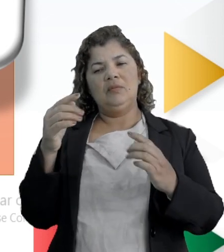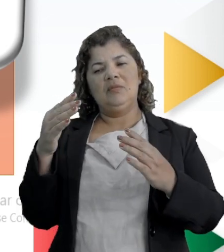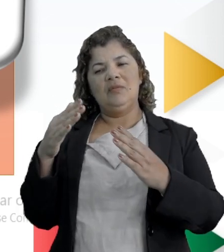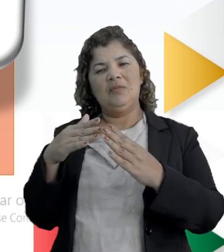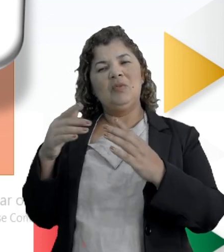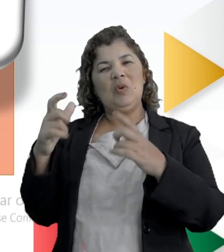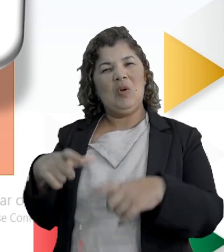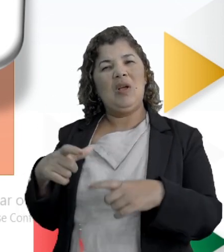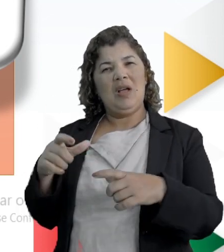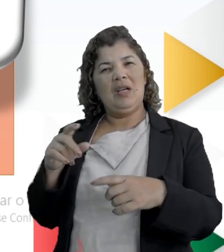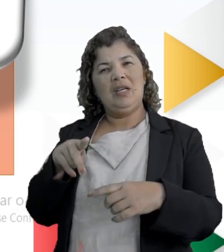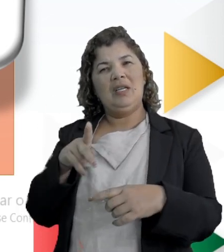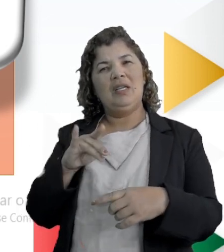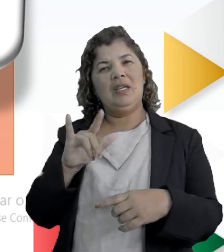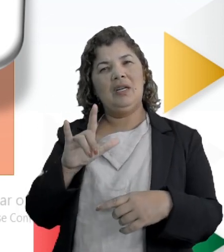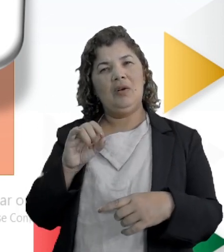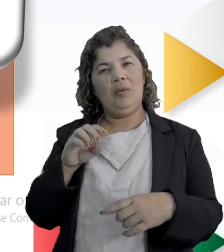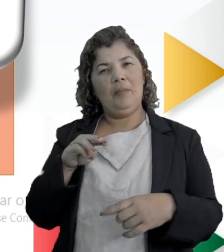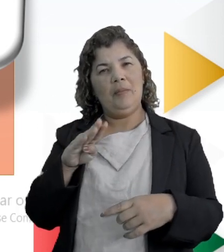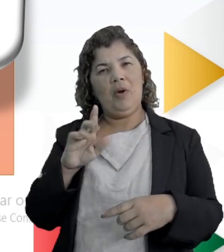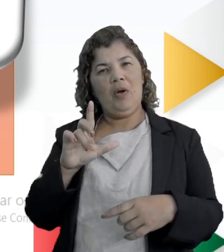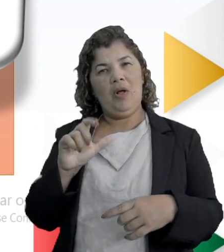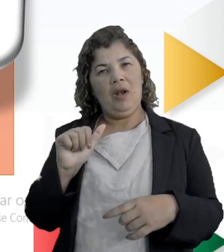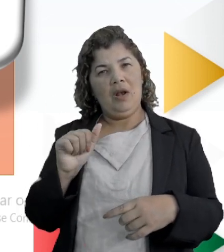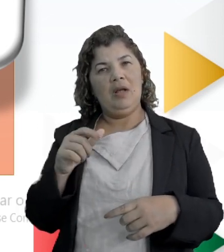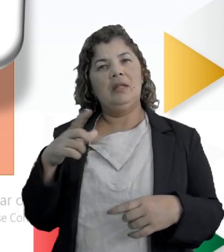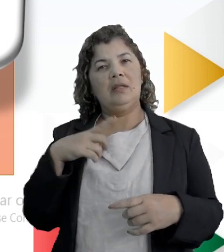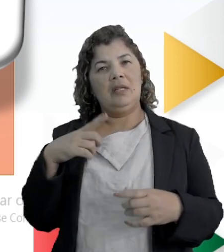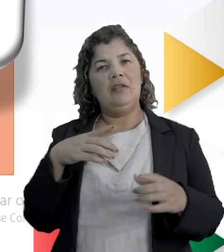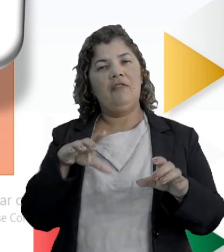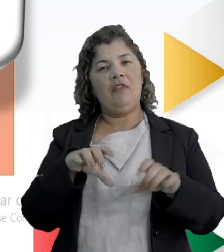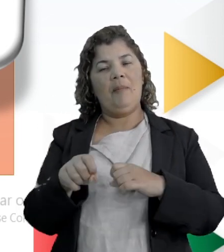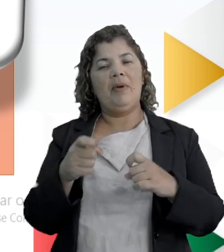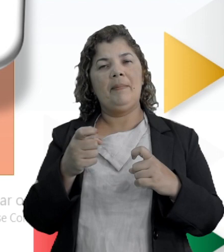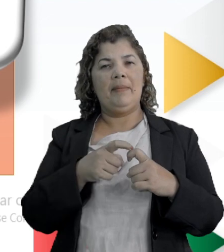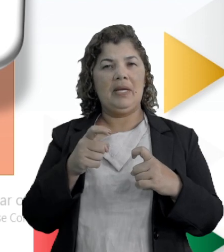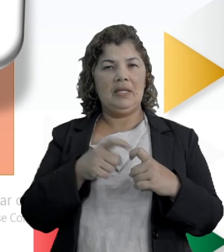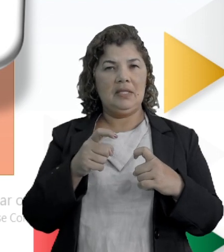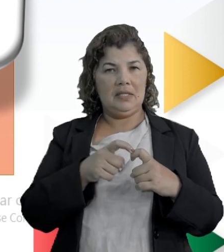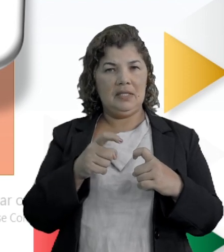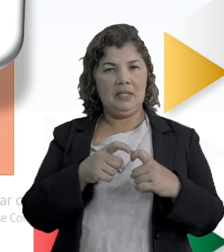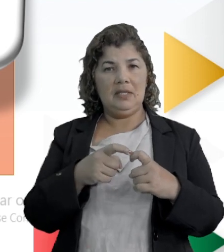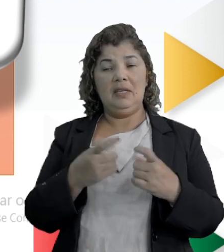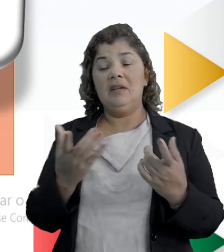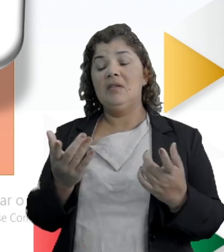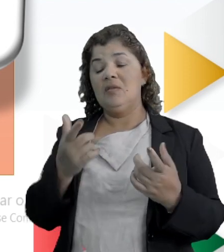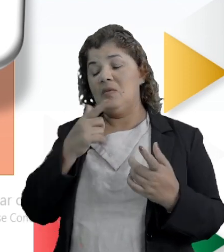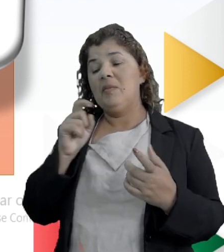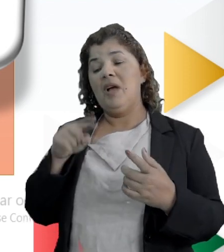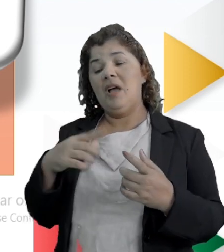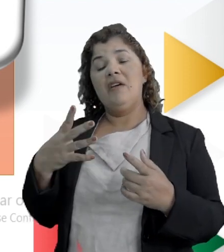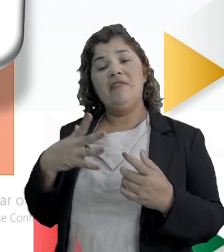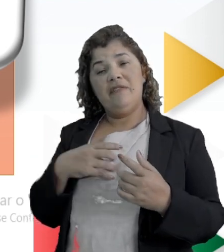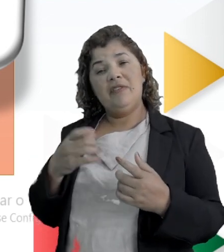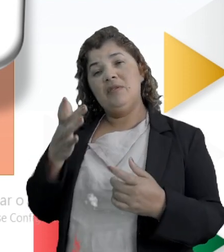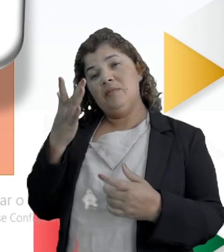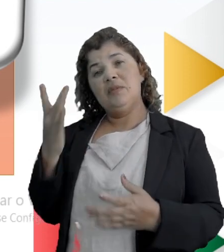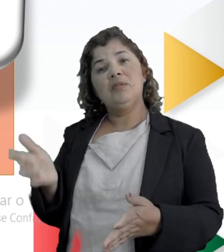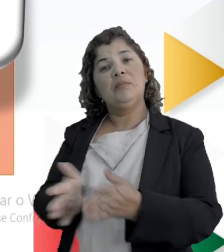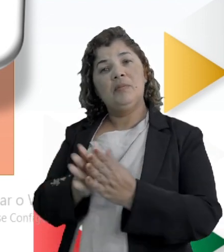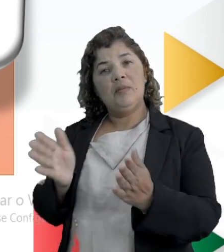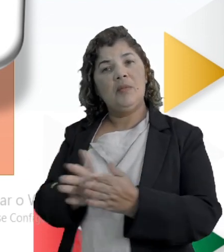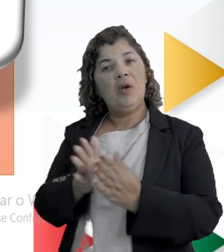medicina e supera preconceitos. Aí tem o negro, quilombola, filho de lavradores, integrante de uma família